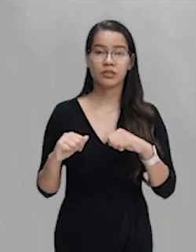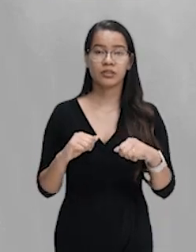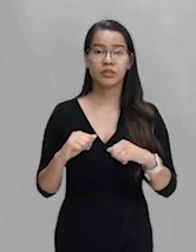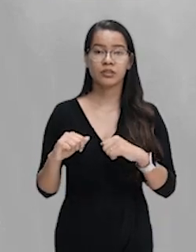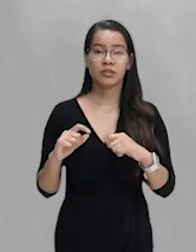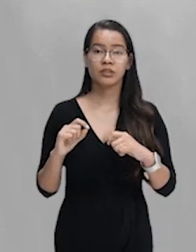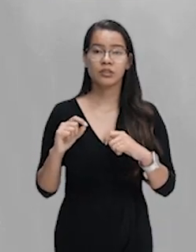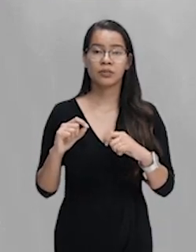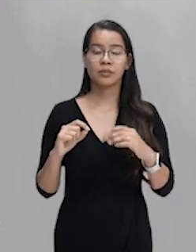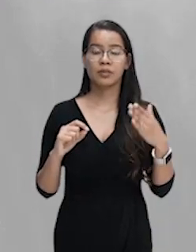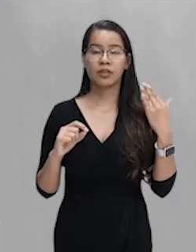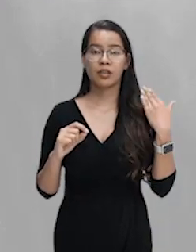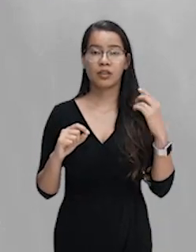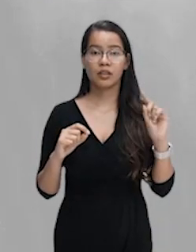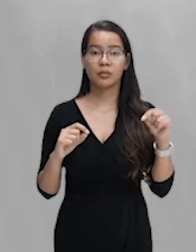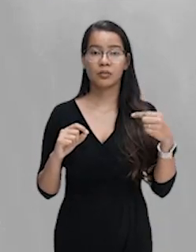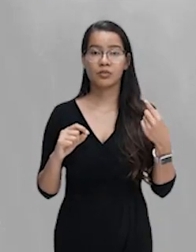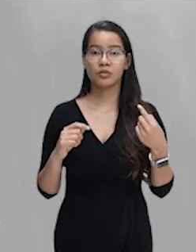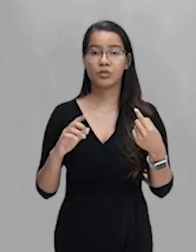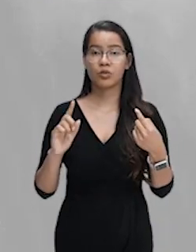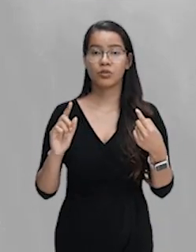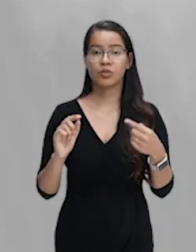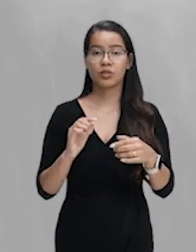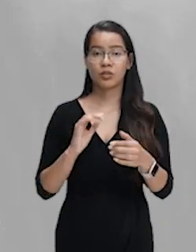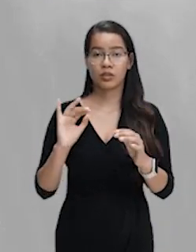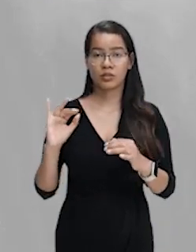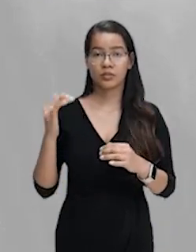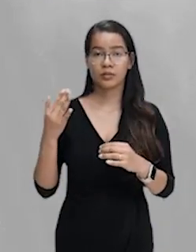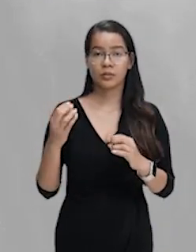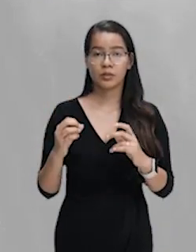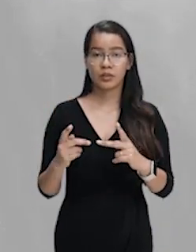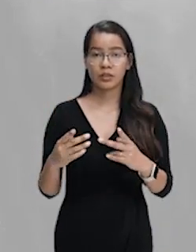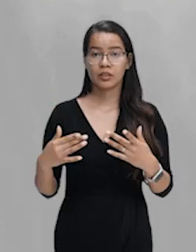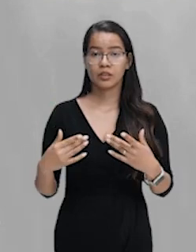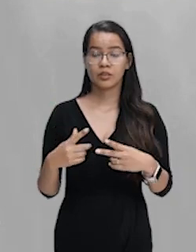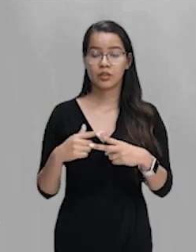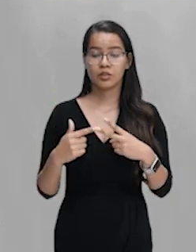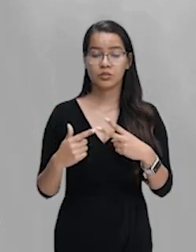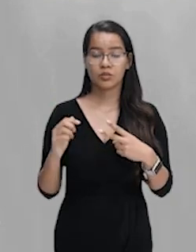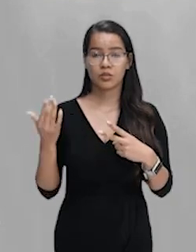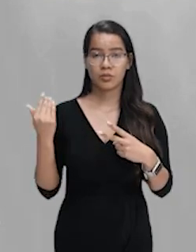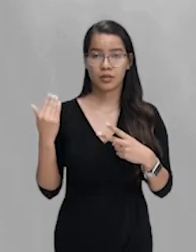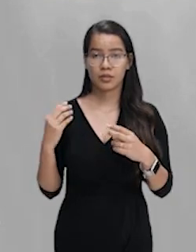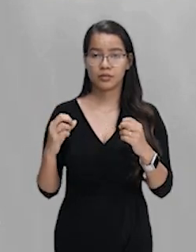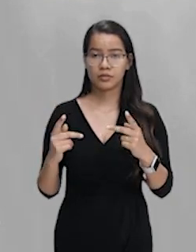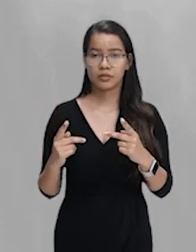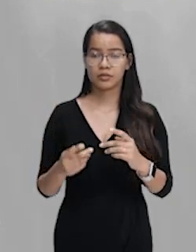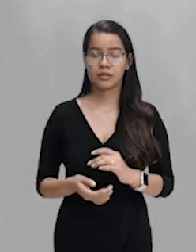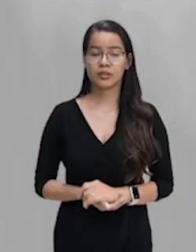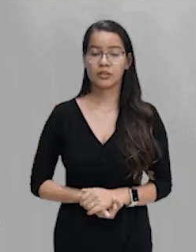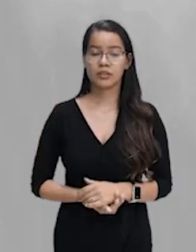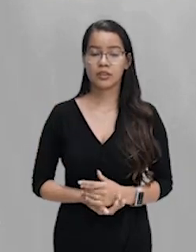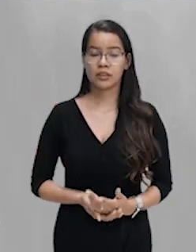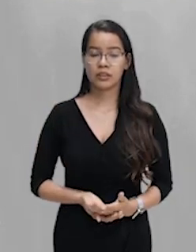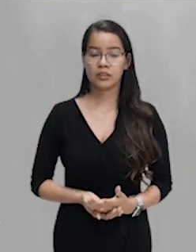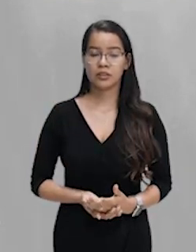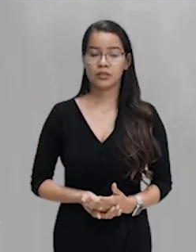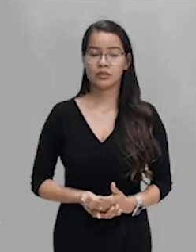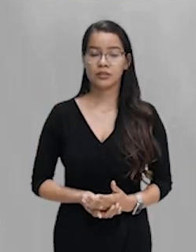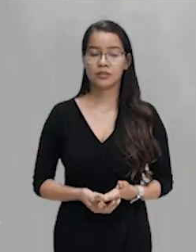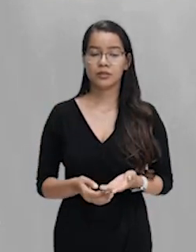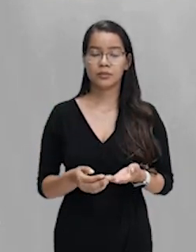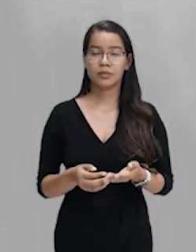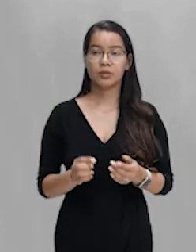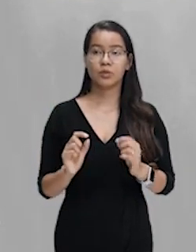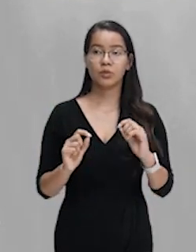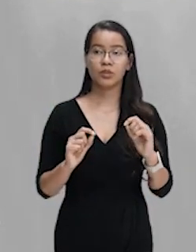ação passada em cima de outra ação, tá certo? Então, vamos lá, todas as duas no passado. Então, el partido começou.